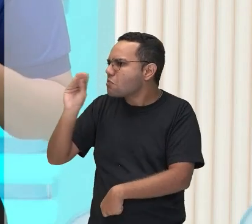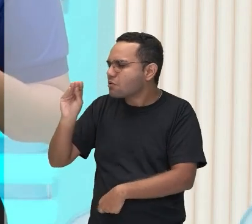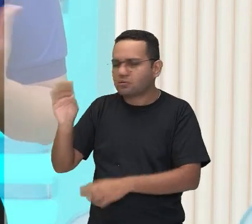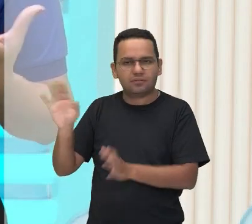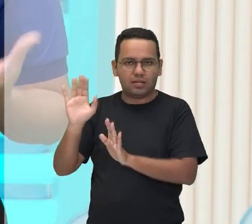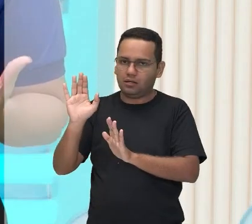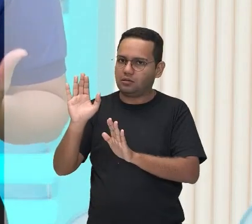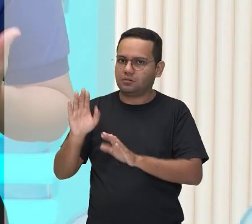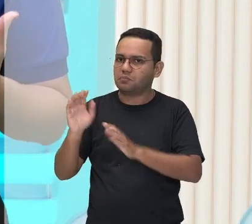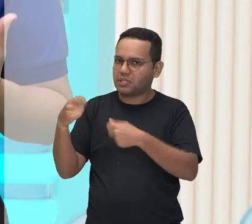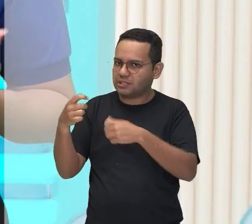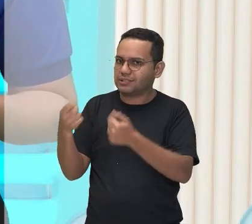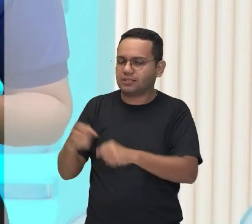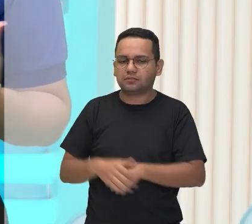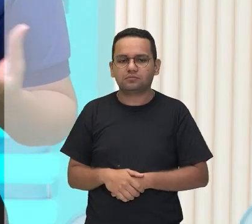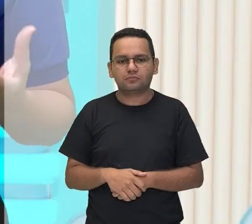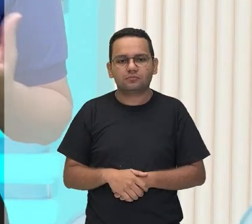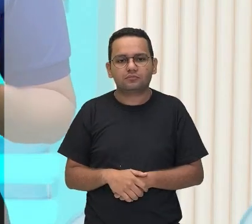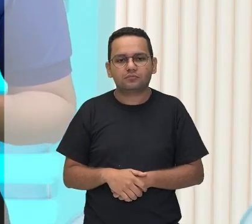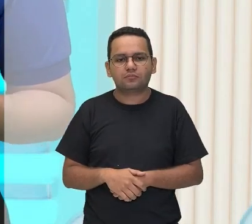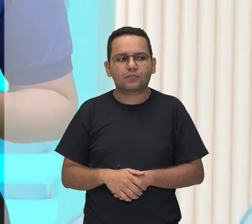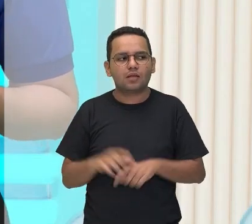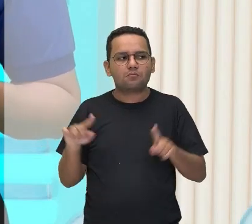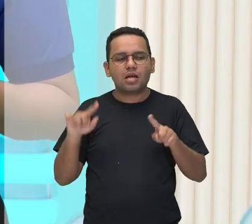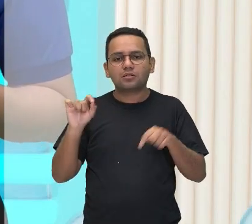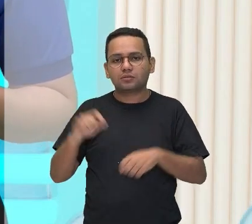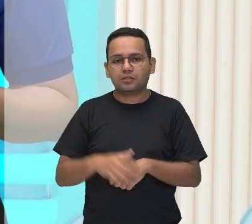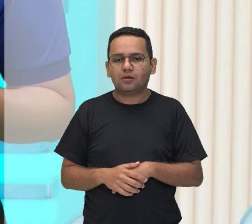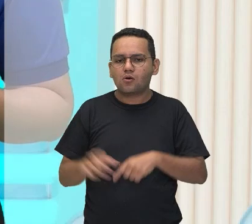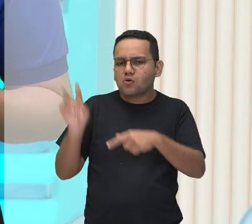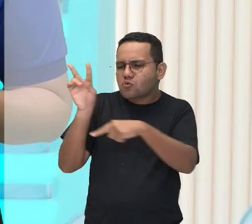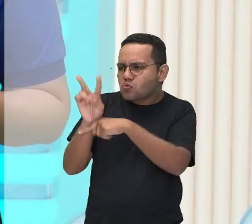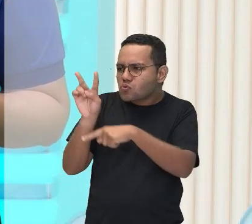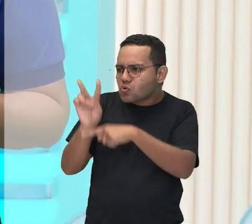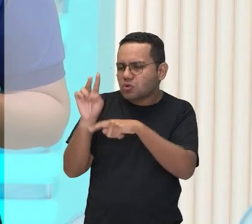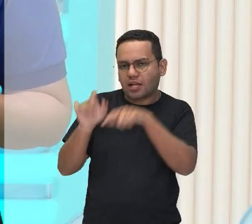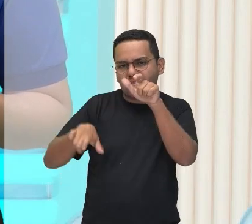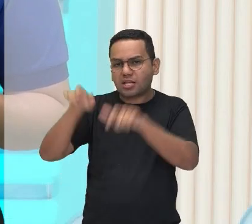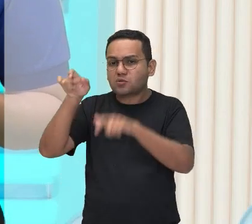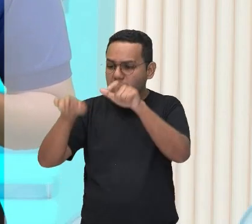ponto, ter cuidado com os limites de cada um. Então, cada pessoa